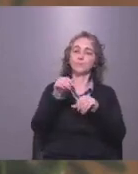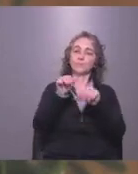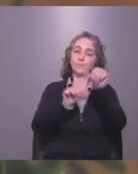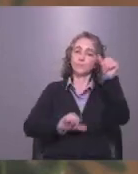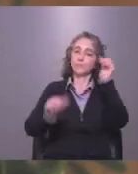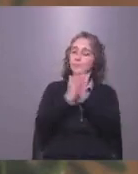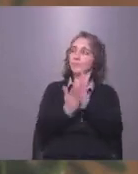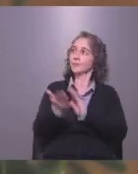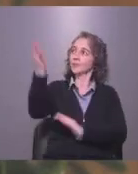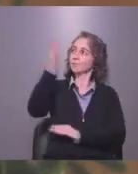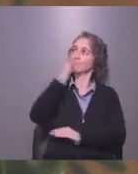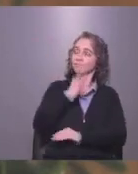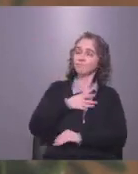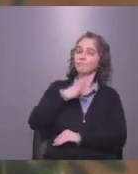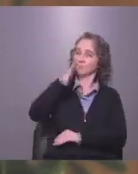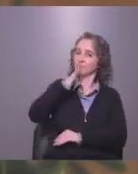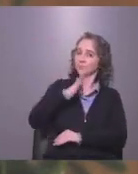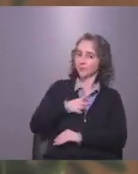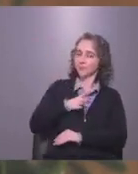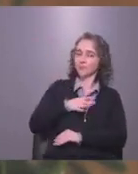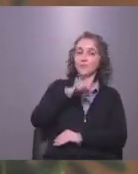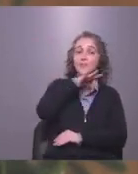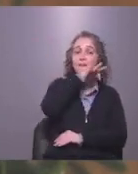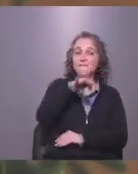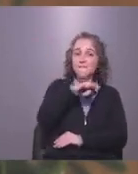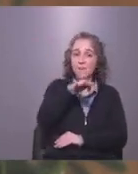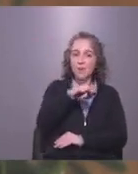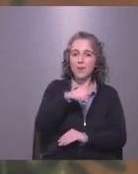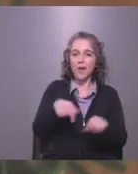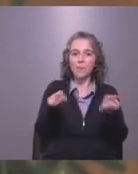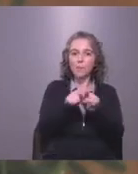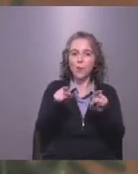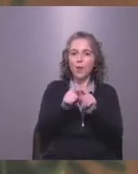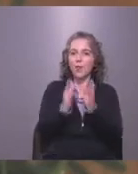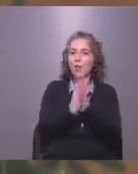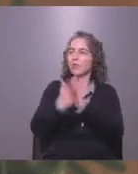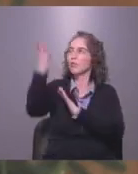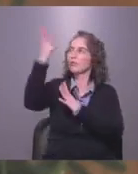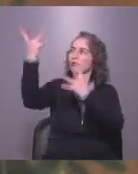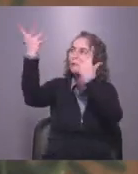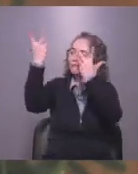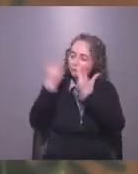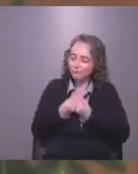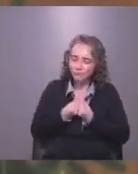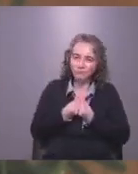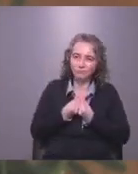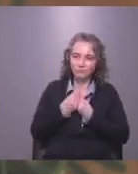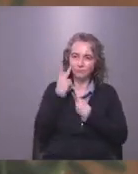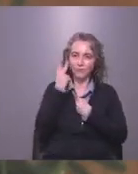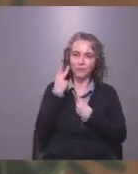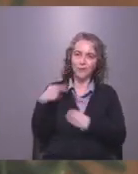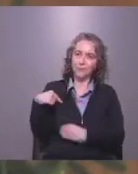é na família que se aprende a dar lugar a Deus no nosso dia-a-dia.